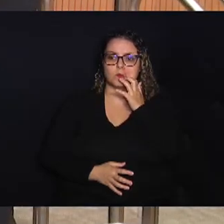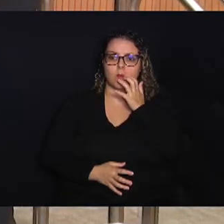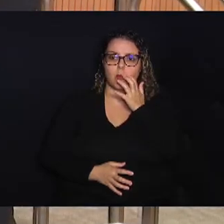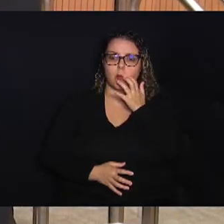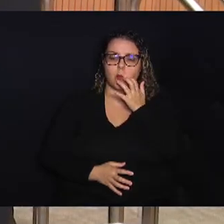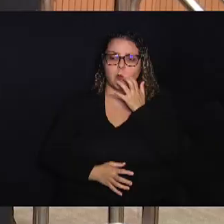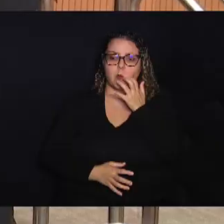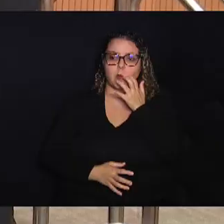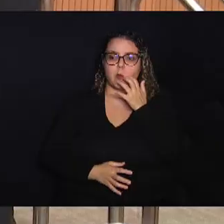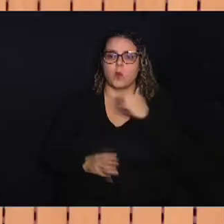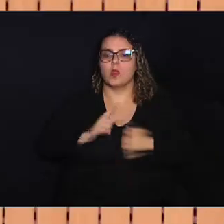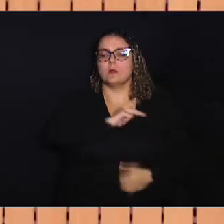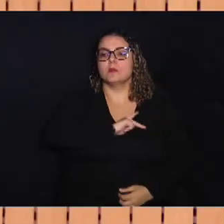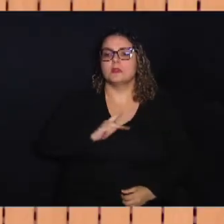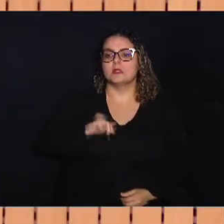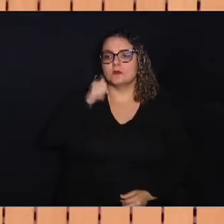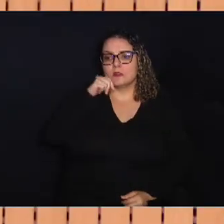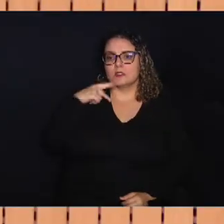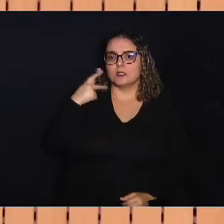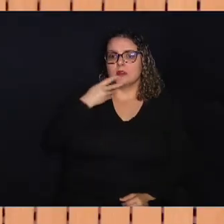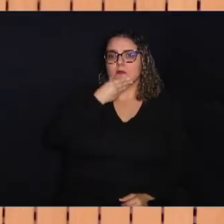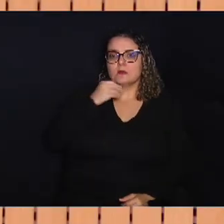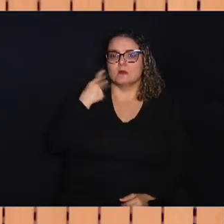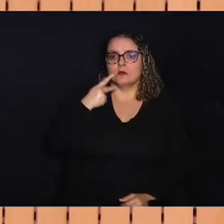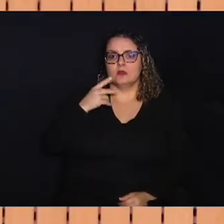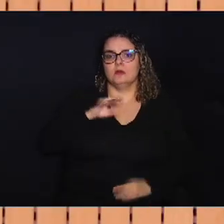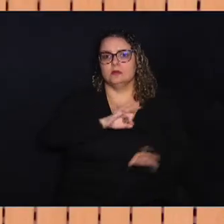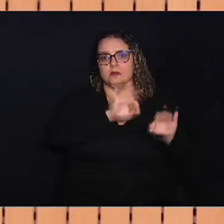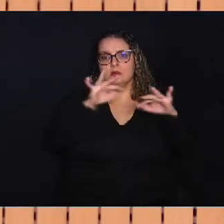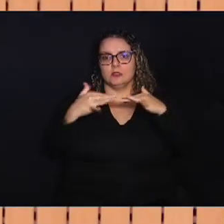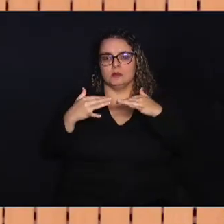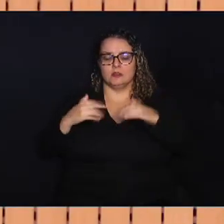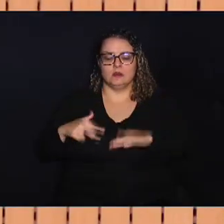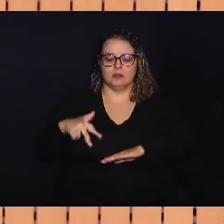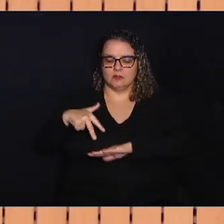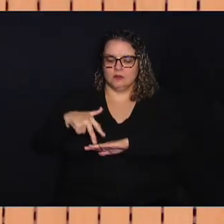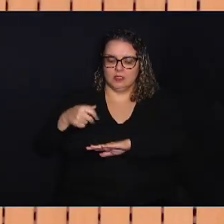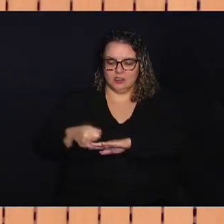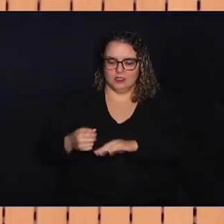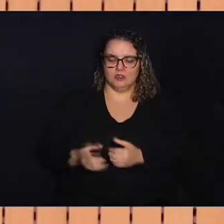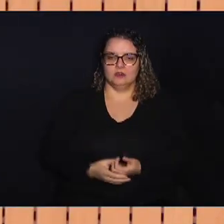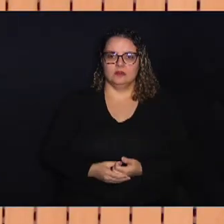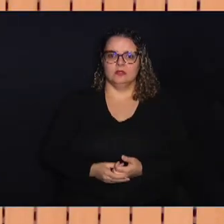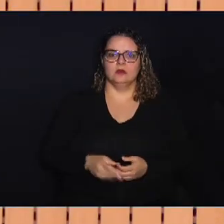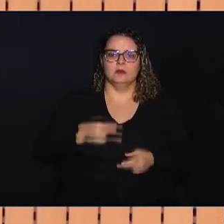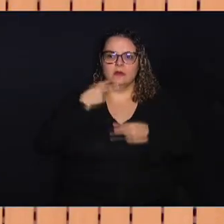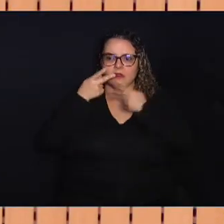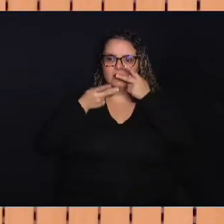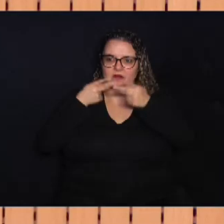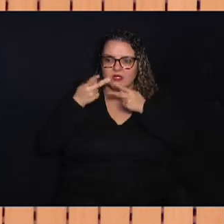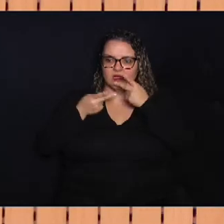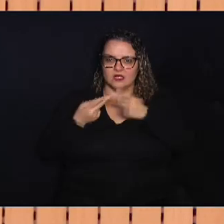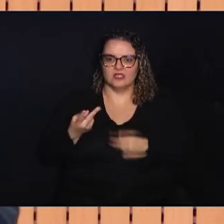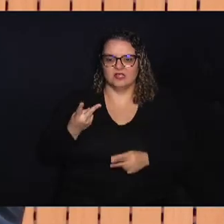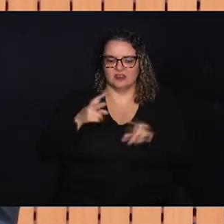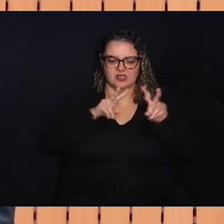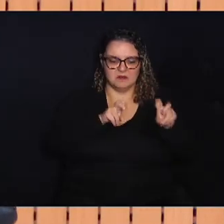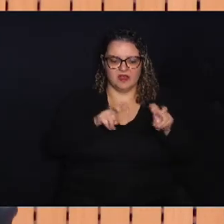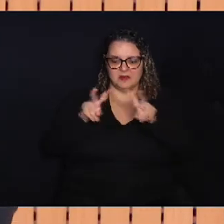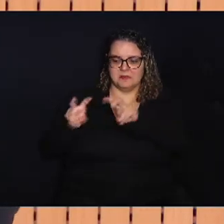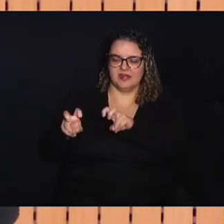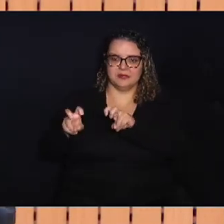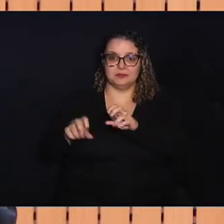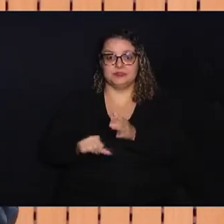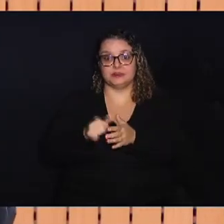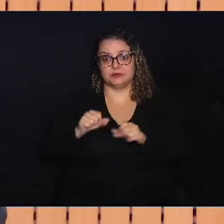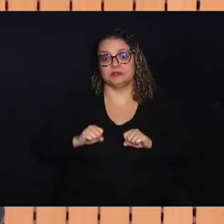Presidente, vereadores e vereadoras, público que nos assiste, eu venho à tribuna para falar de 2 assuntos. Primeiro, reforçar o